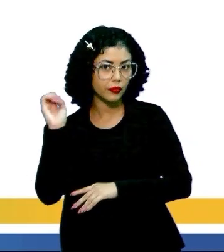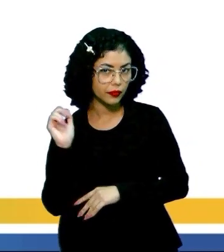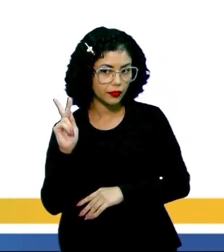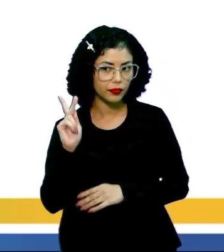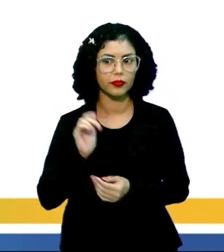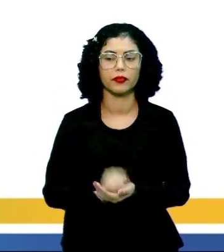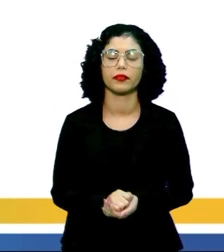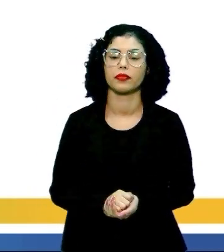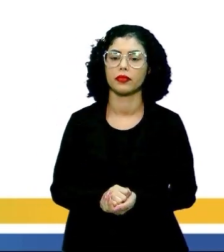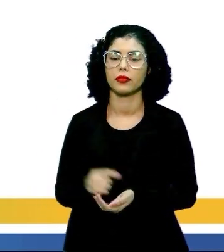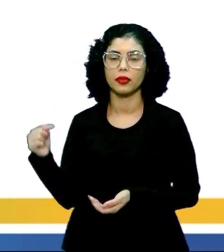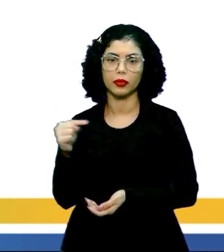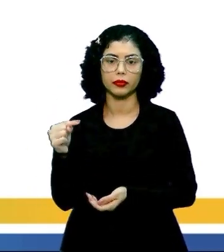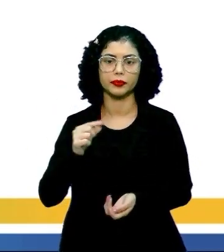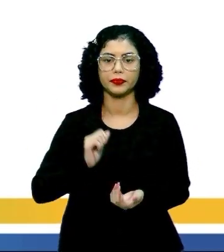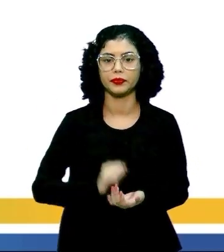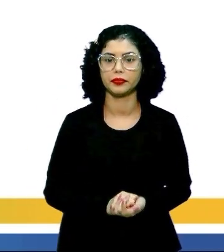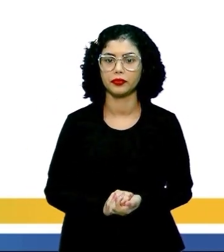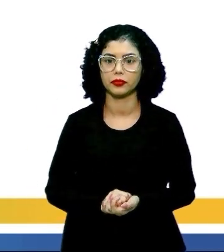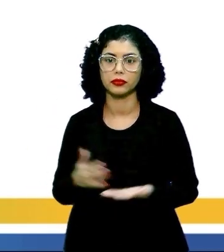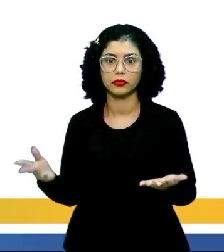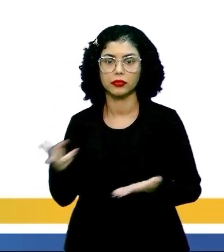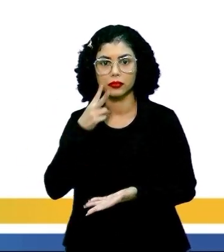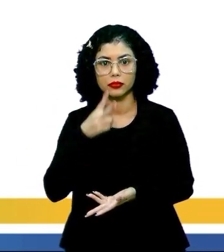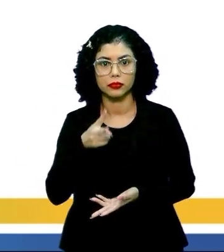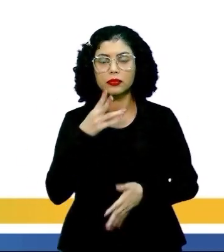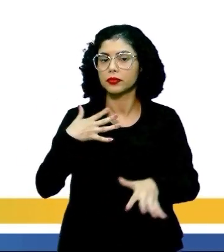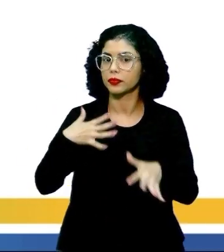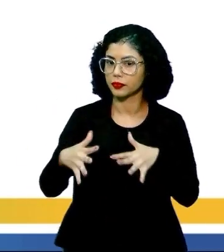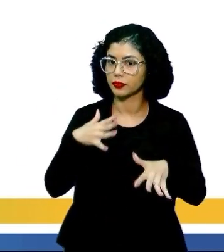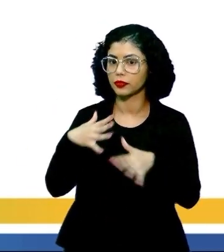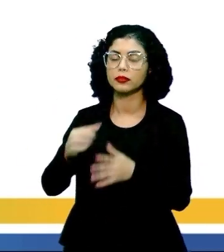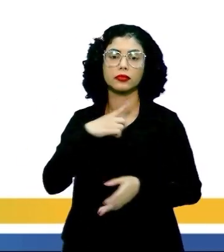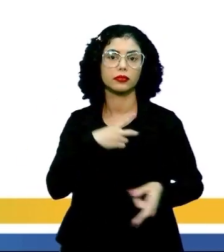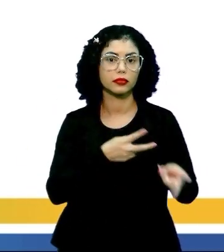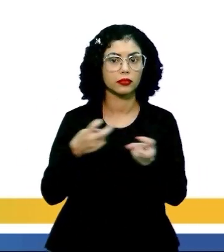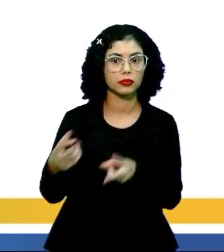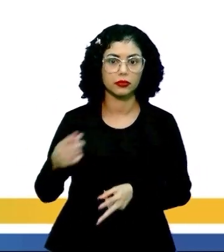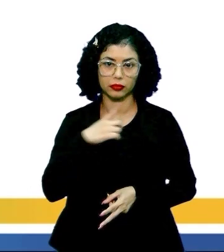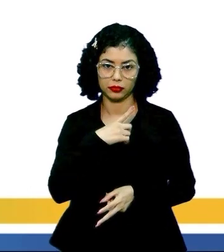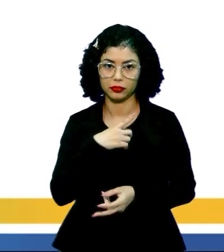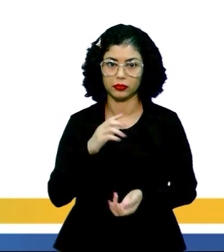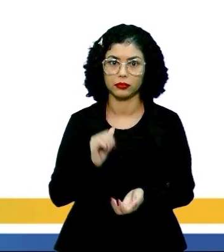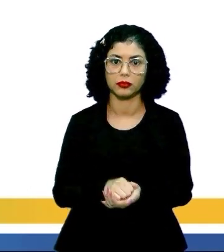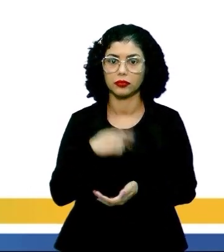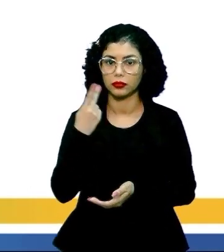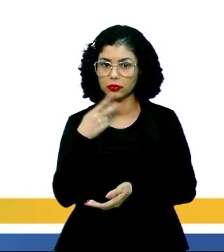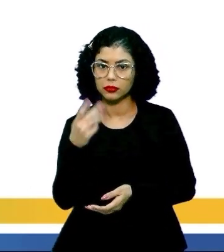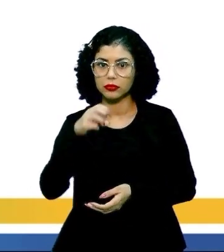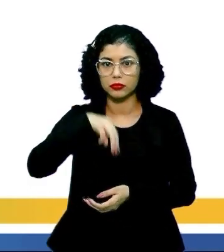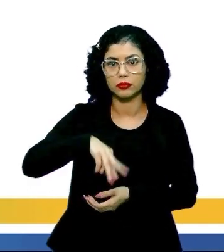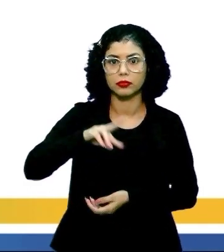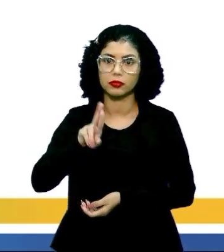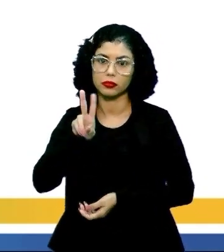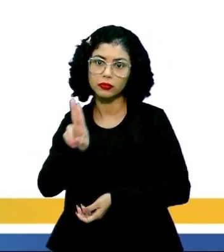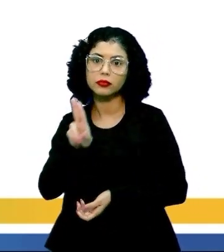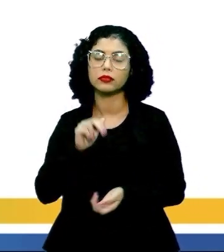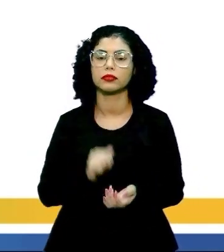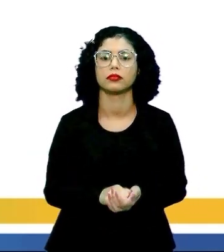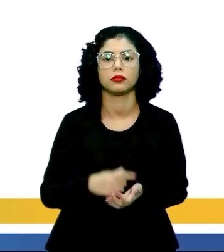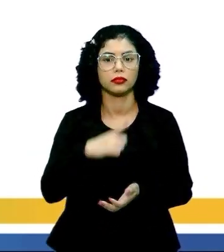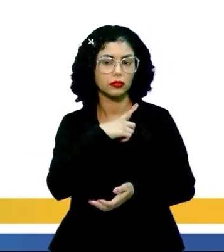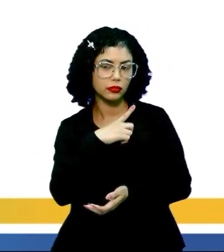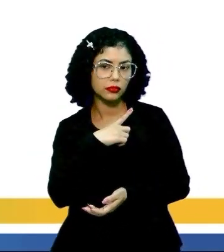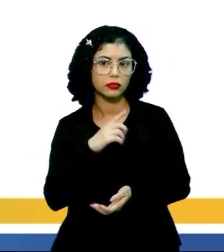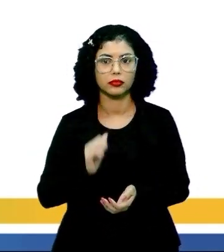caso um sinal negativo observando esses movimentos a gente observa que ao falar sobre movimento retilíneo uniforme